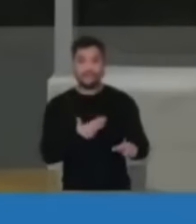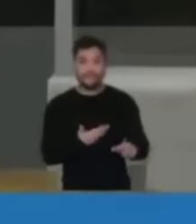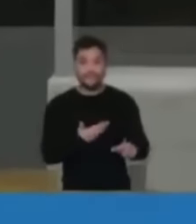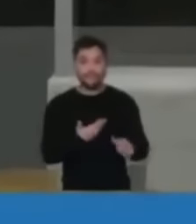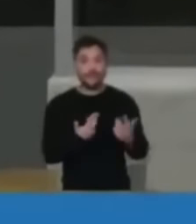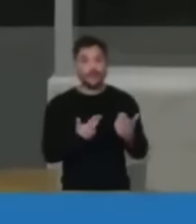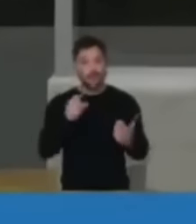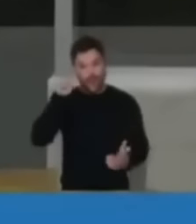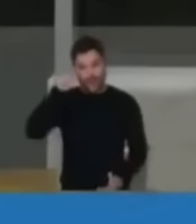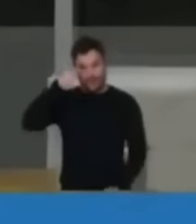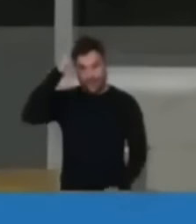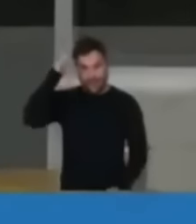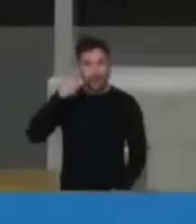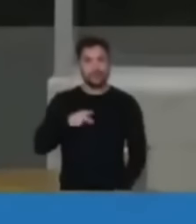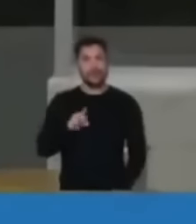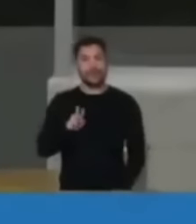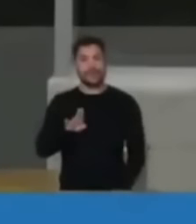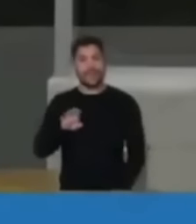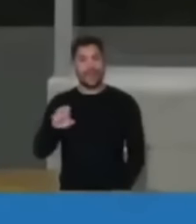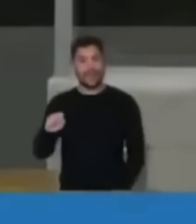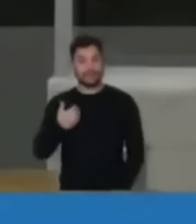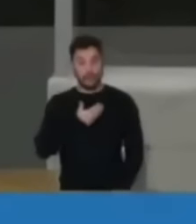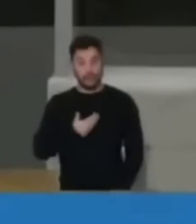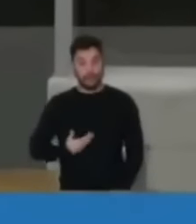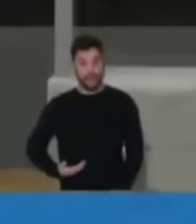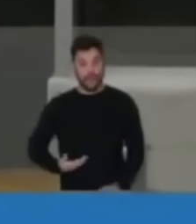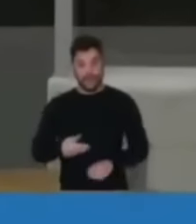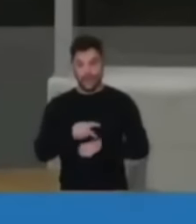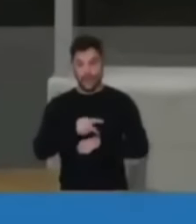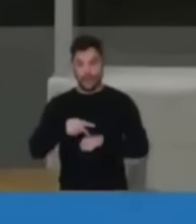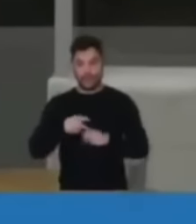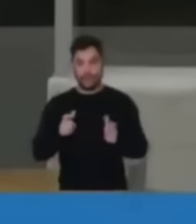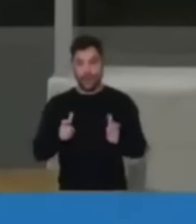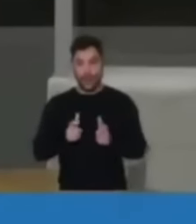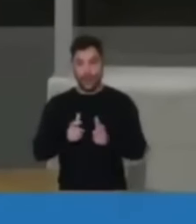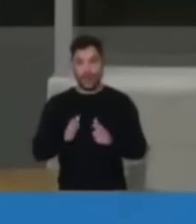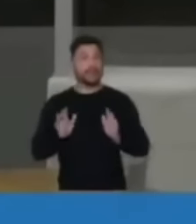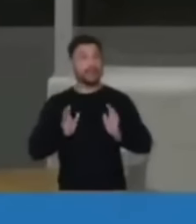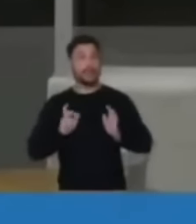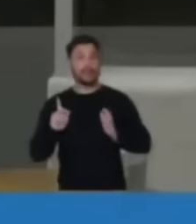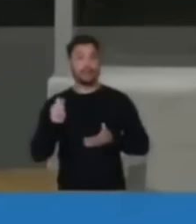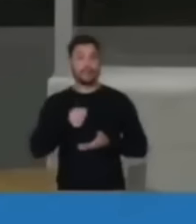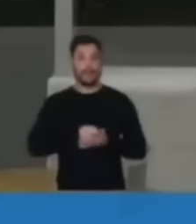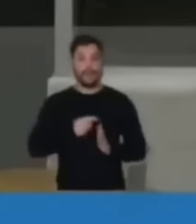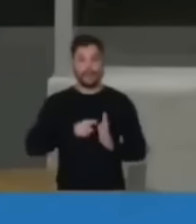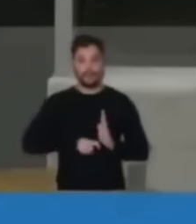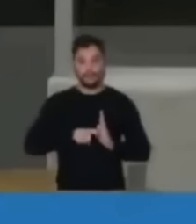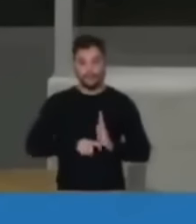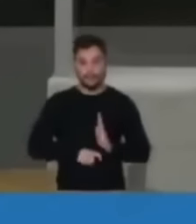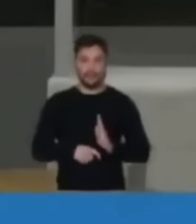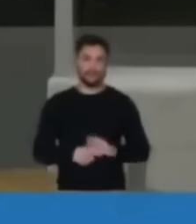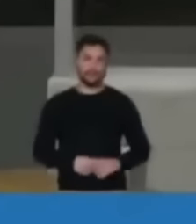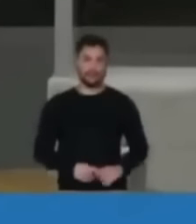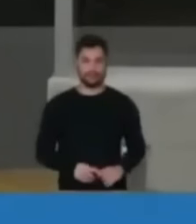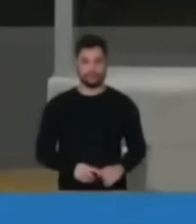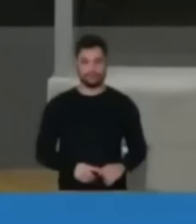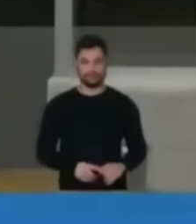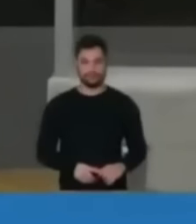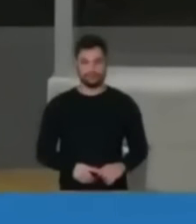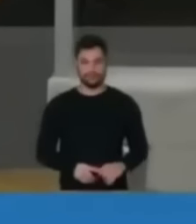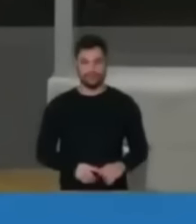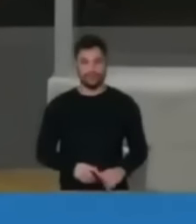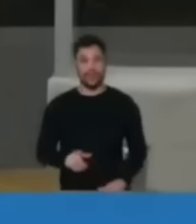Guedes, de não ter Estado, de rico não pagar imposto nesse país. E certamente há